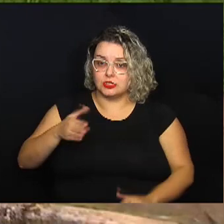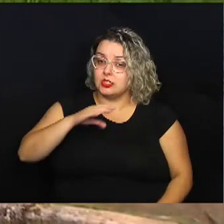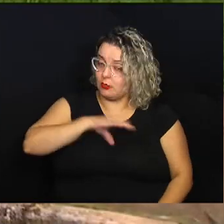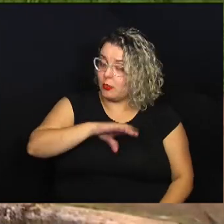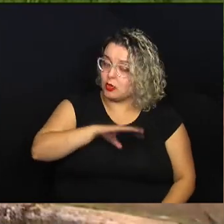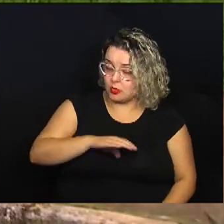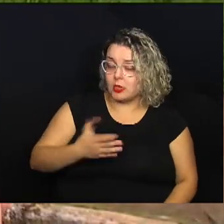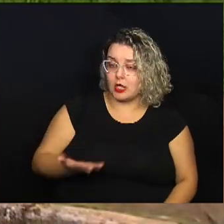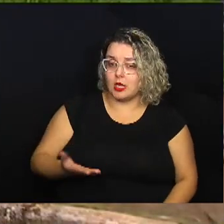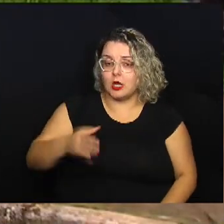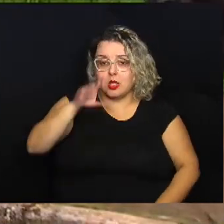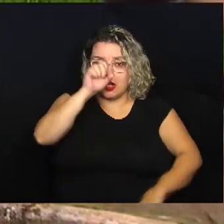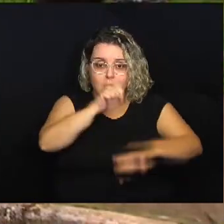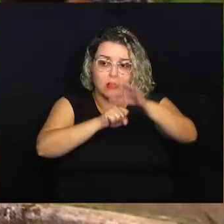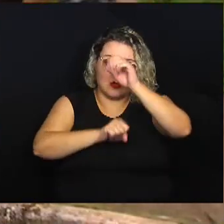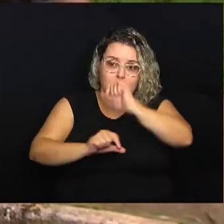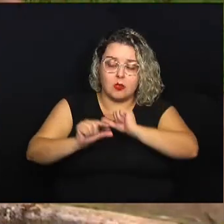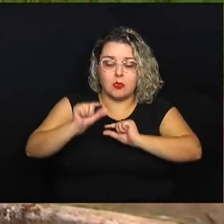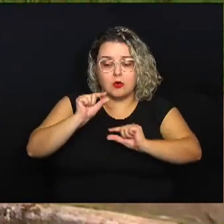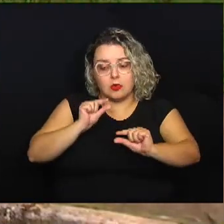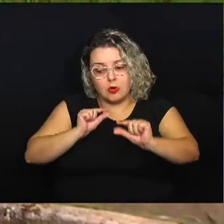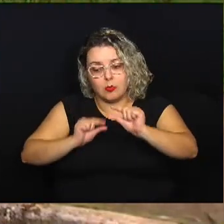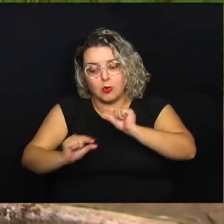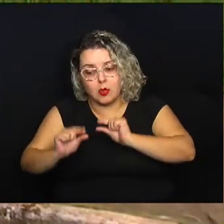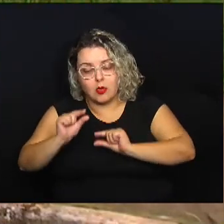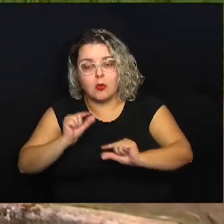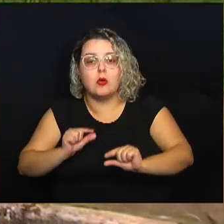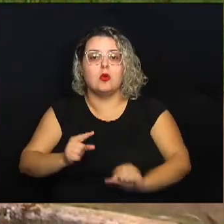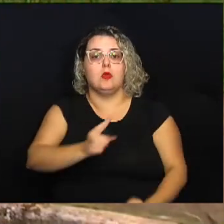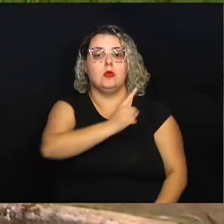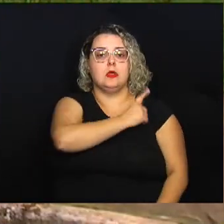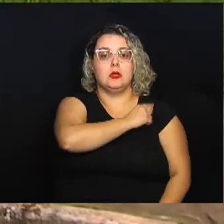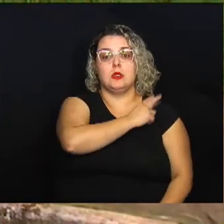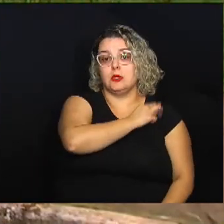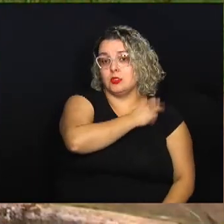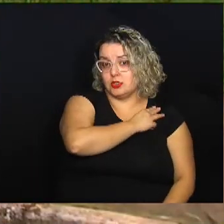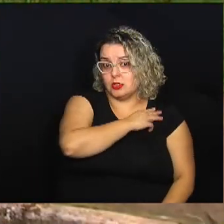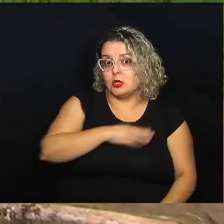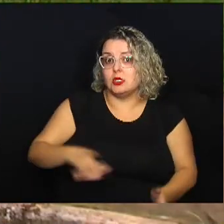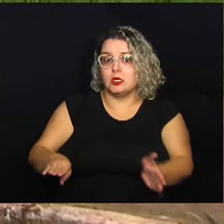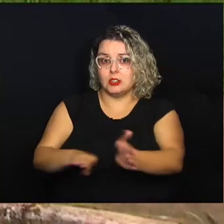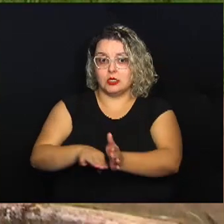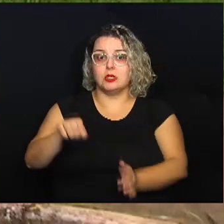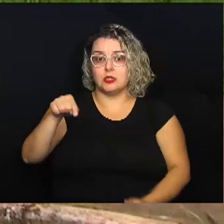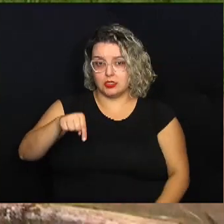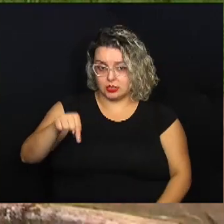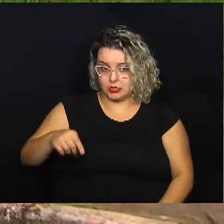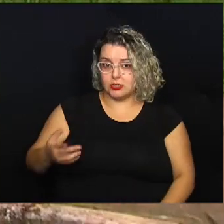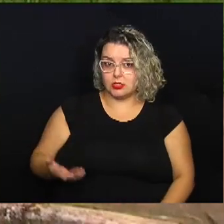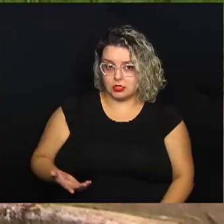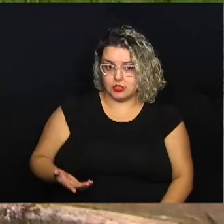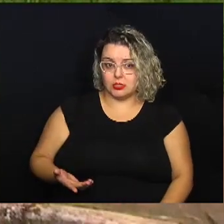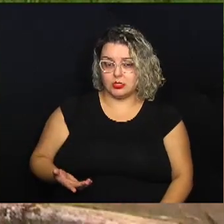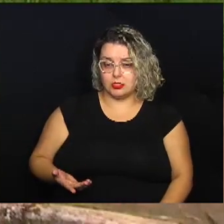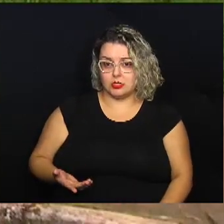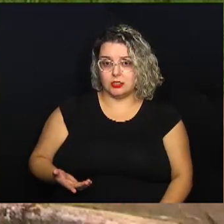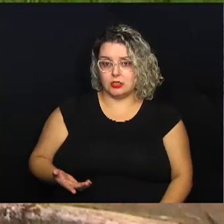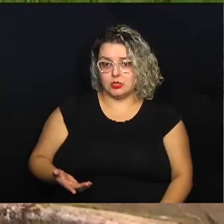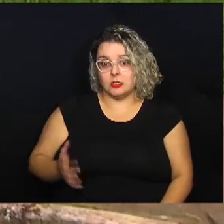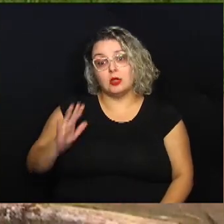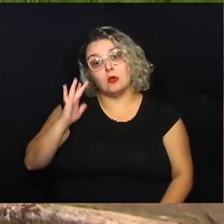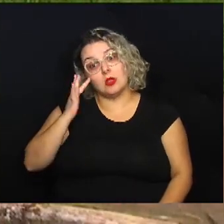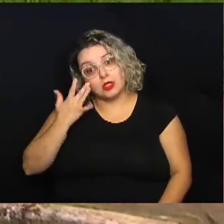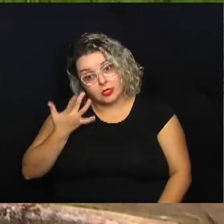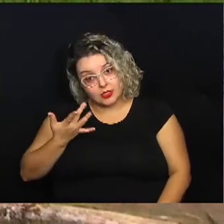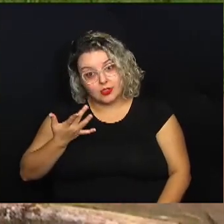eu fui aprendendo aos poucos quando fui fazer ensino médio e chegando para cá, e eu achando que já sabia